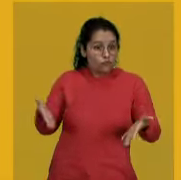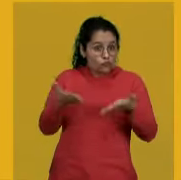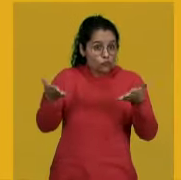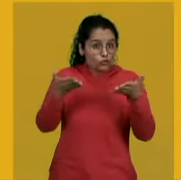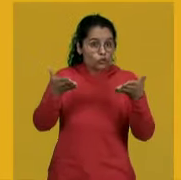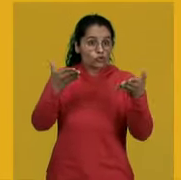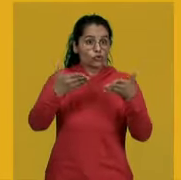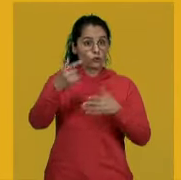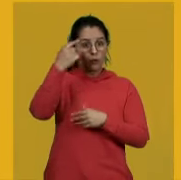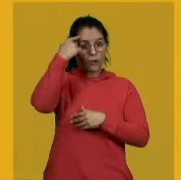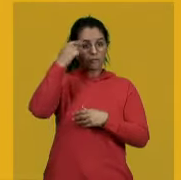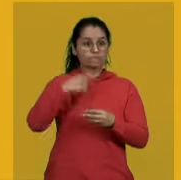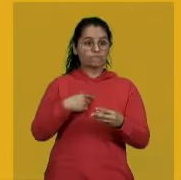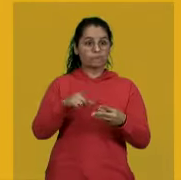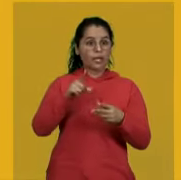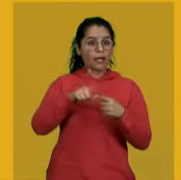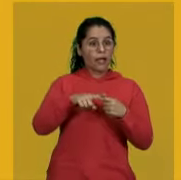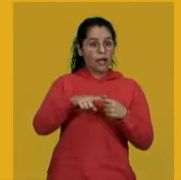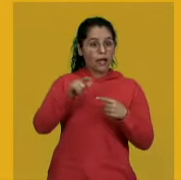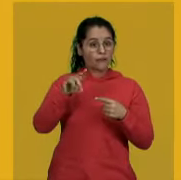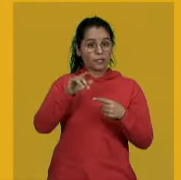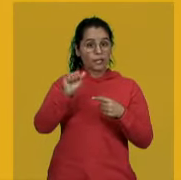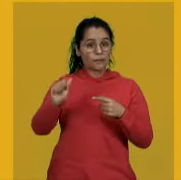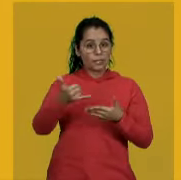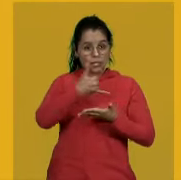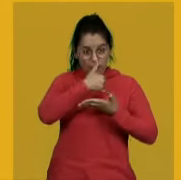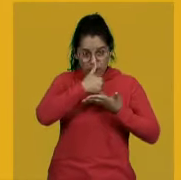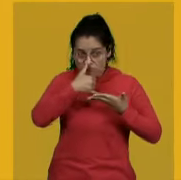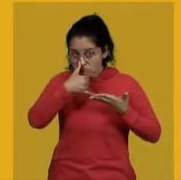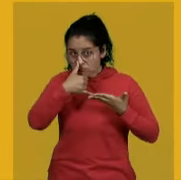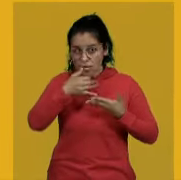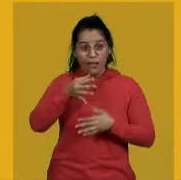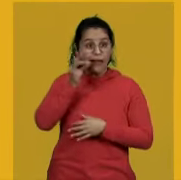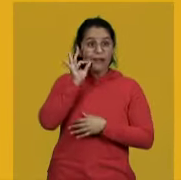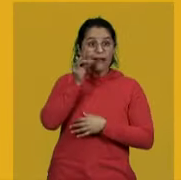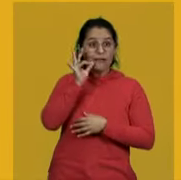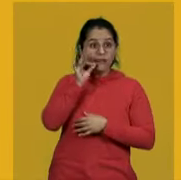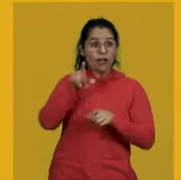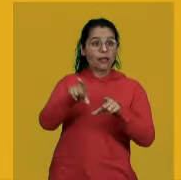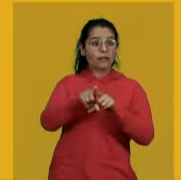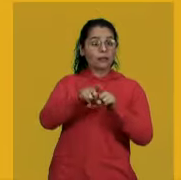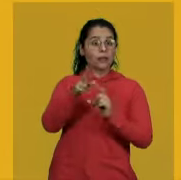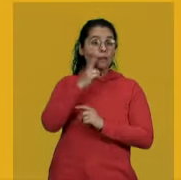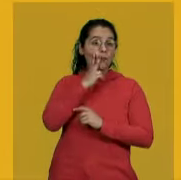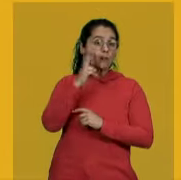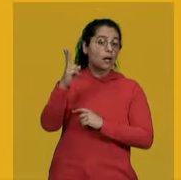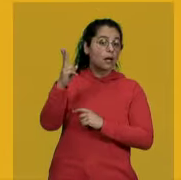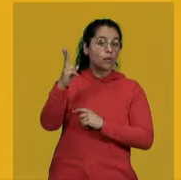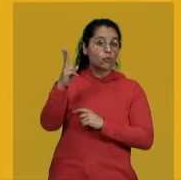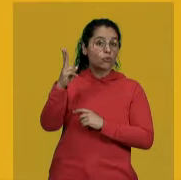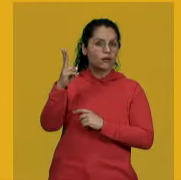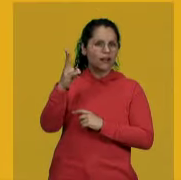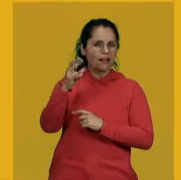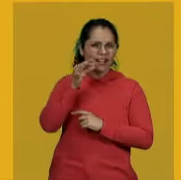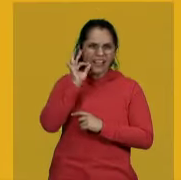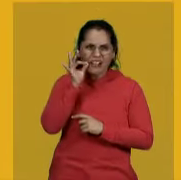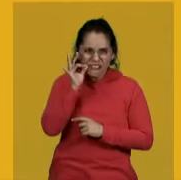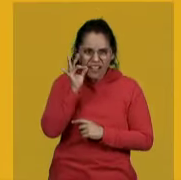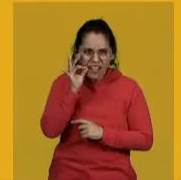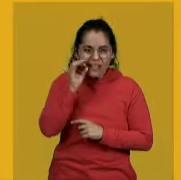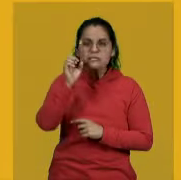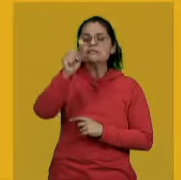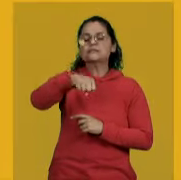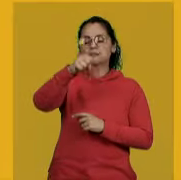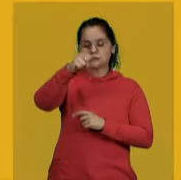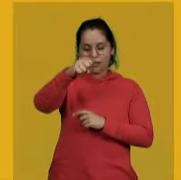mental. Anfetaminas, cocaína, cafeína, nicotina. O café também é